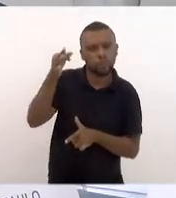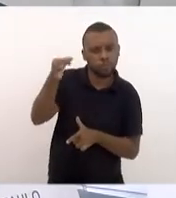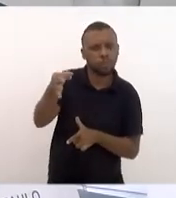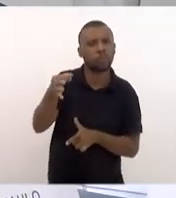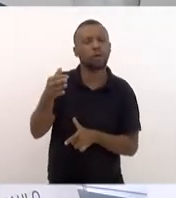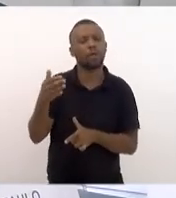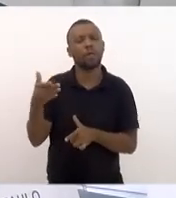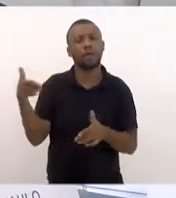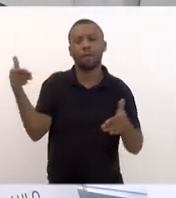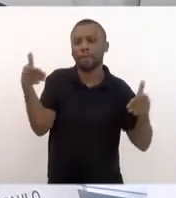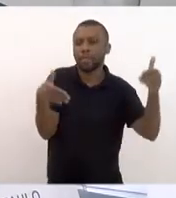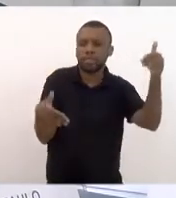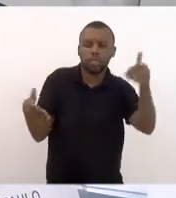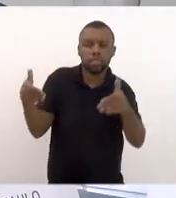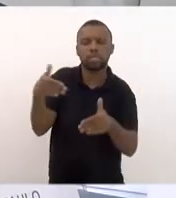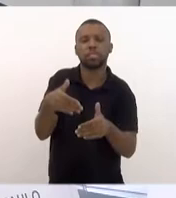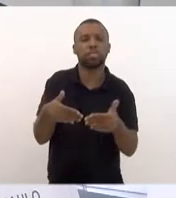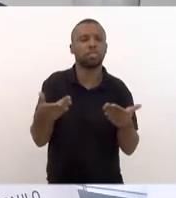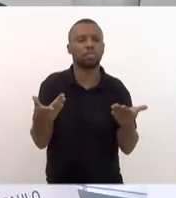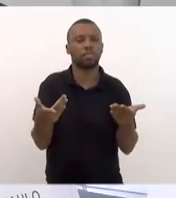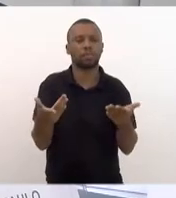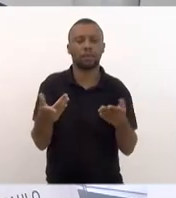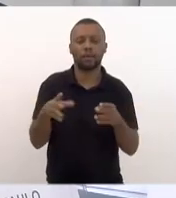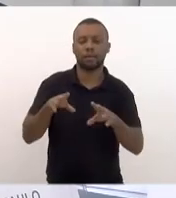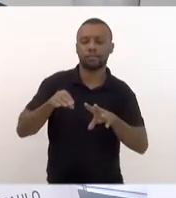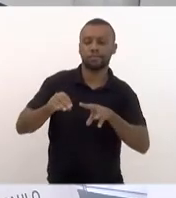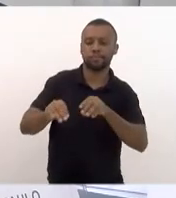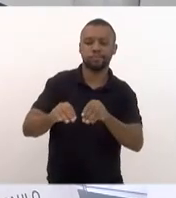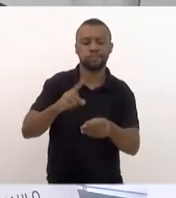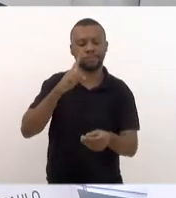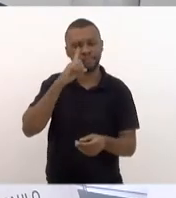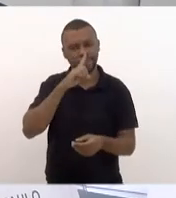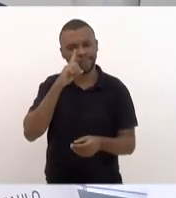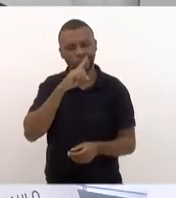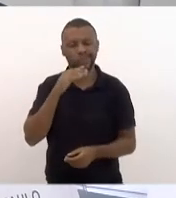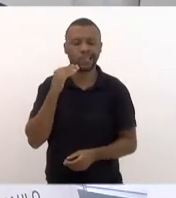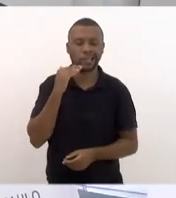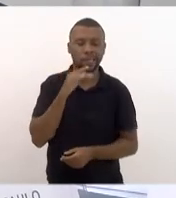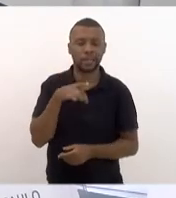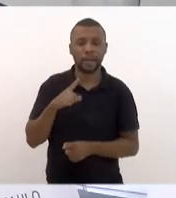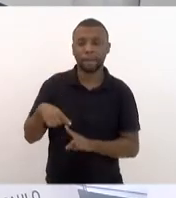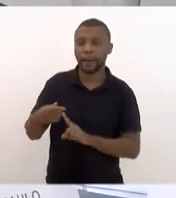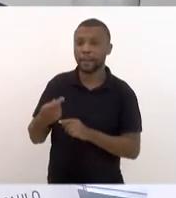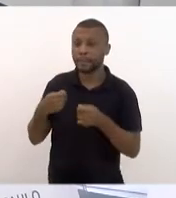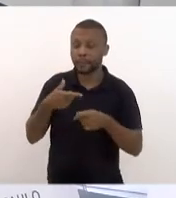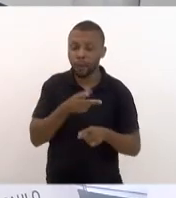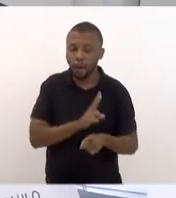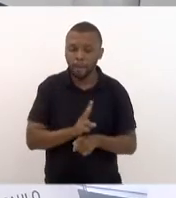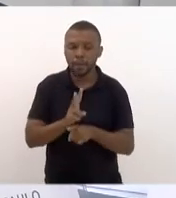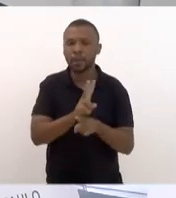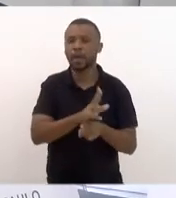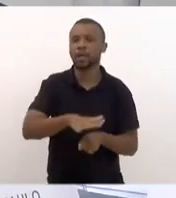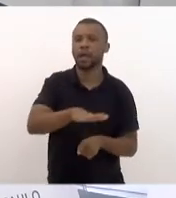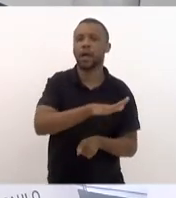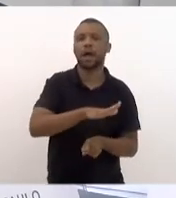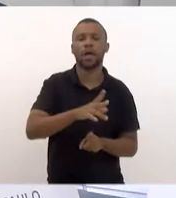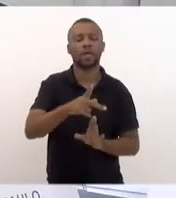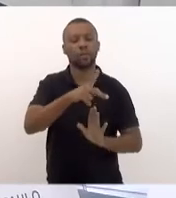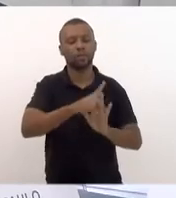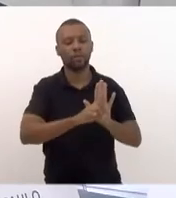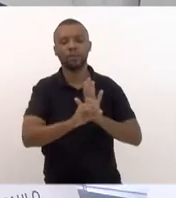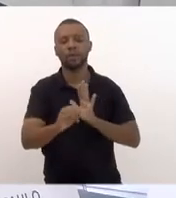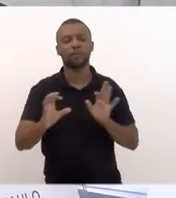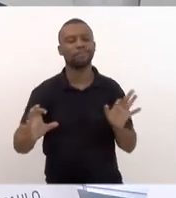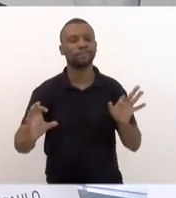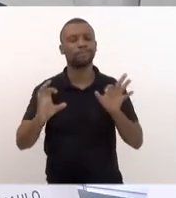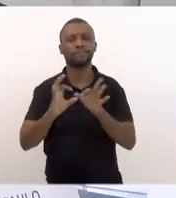recursos para ser investido. Além de ter que preservar essas áreas, esse projeto tem que estar ligado